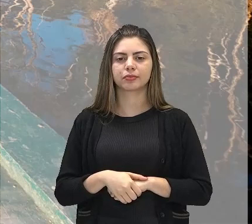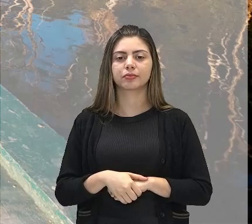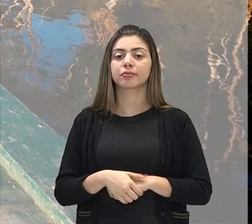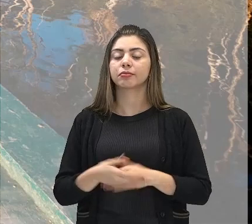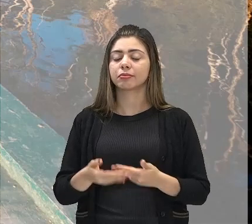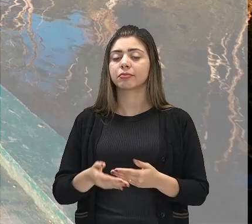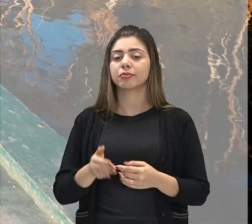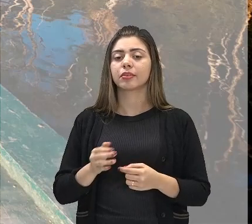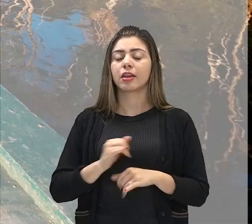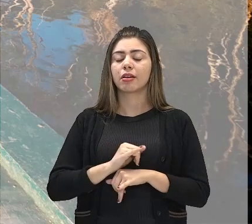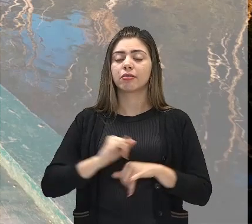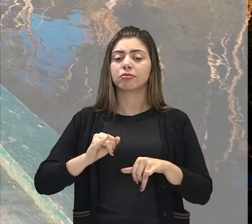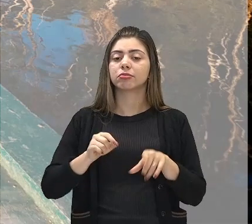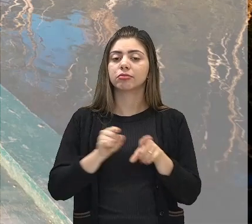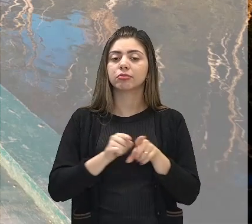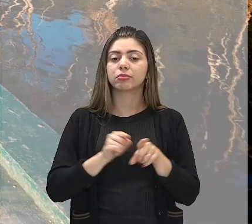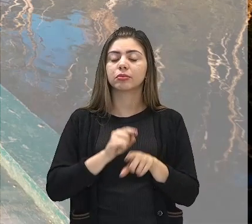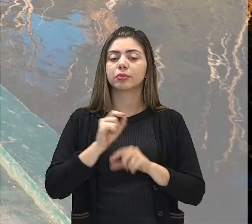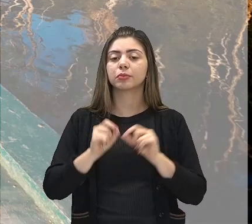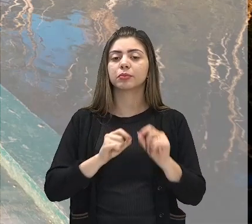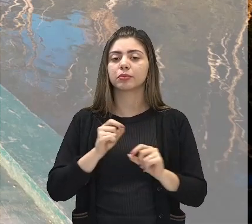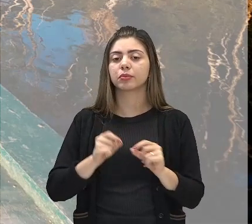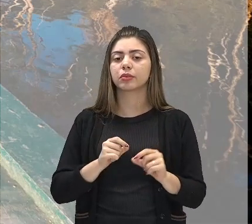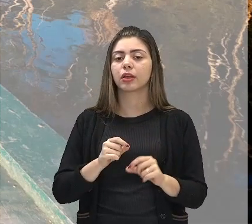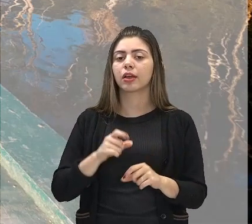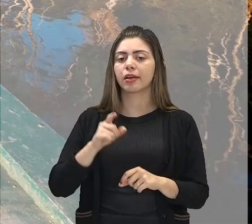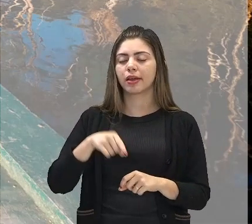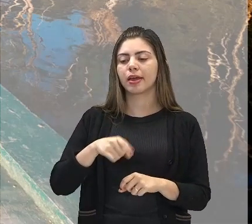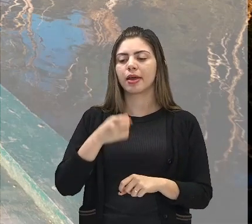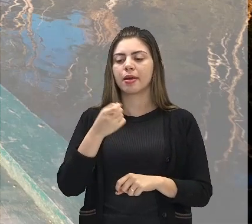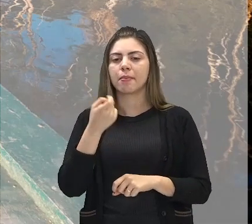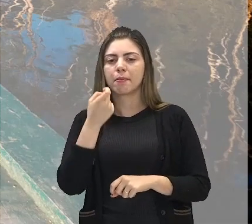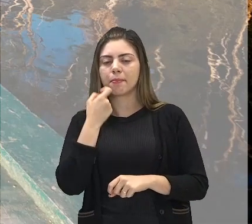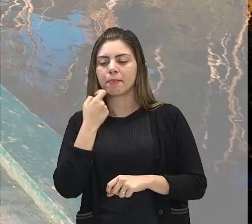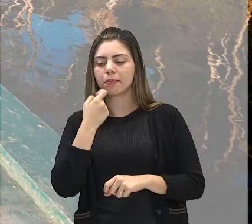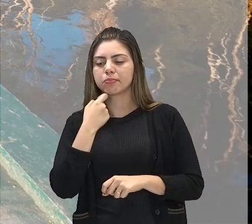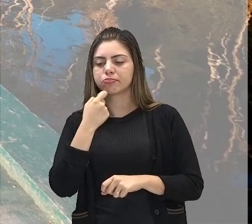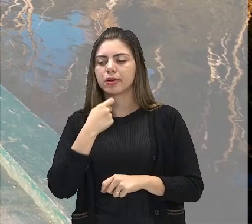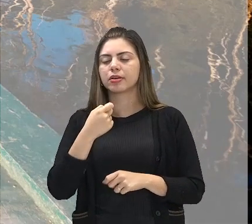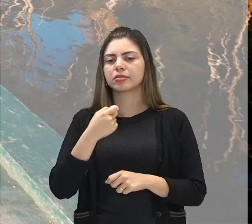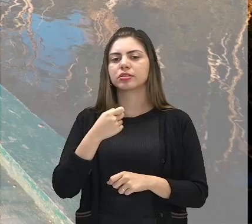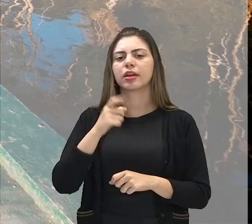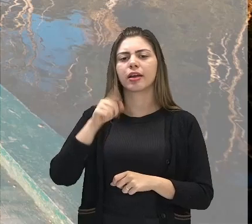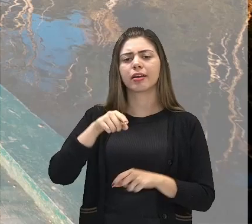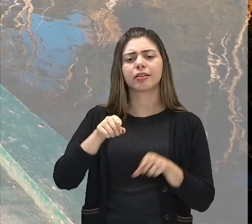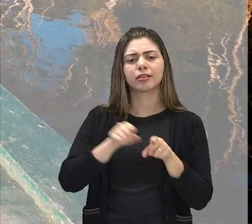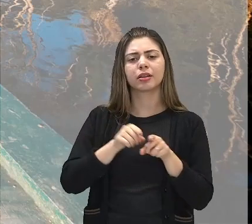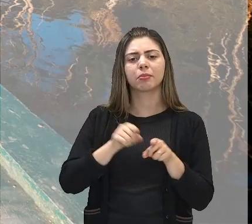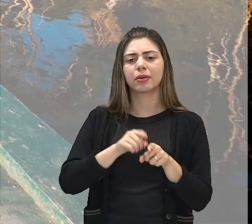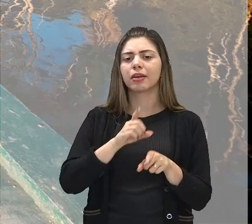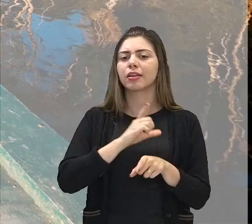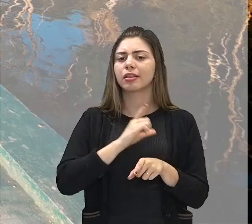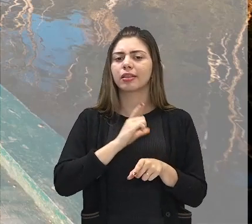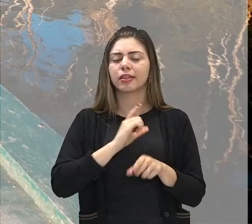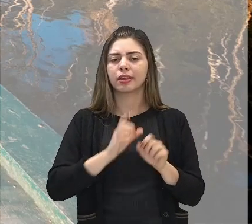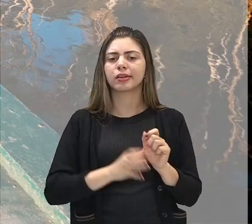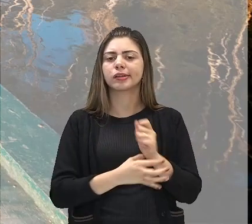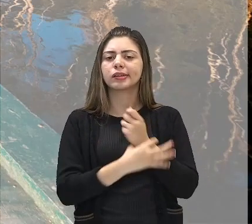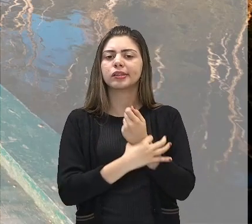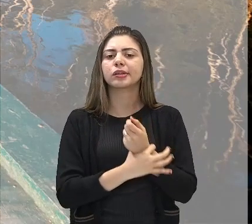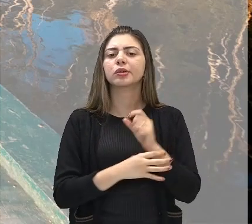para vocês, né, que essa política de pesca artesanal, ela é assegurada por uma